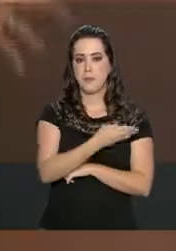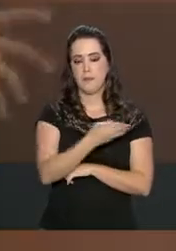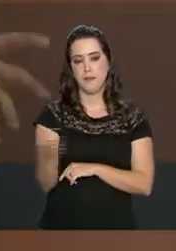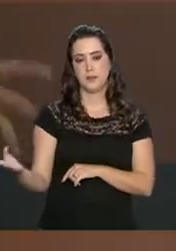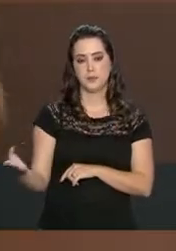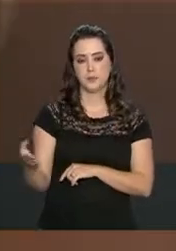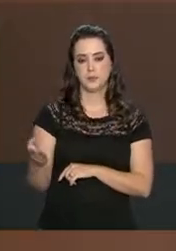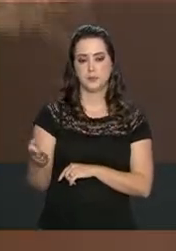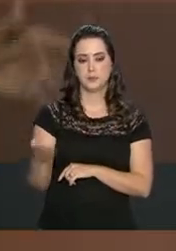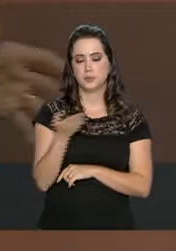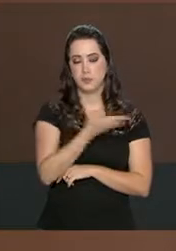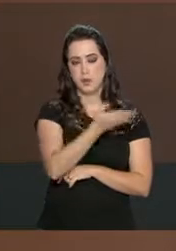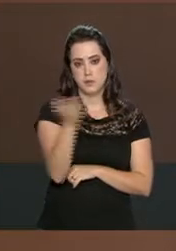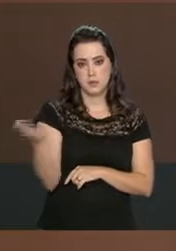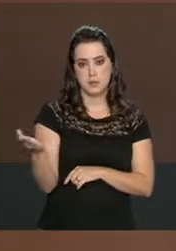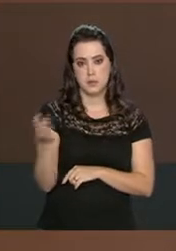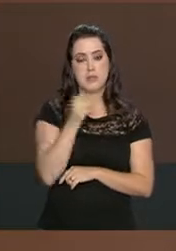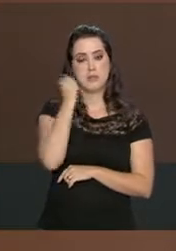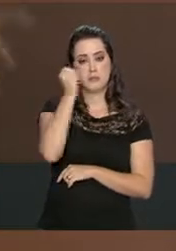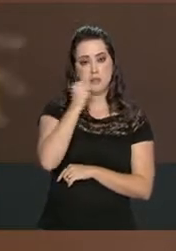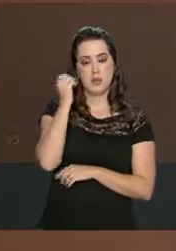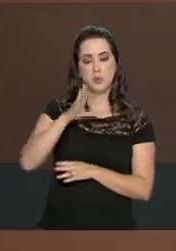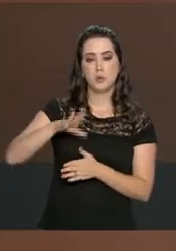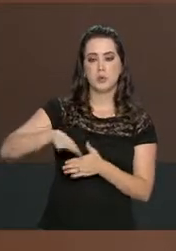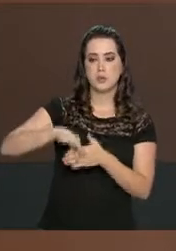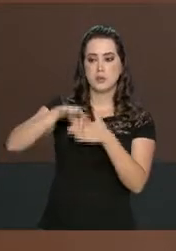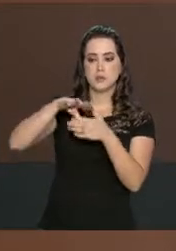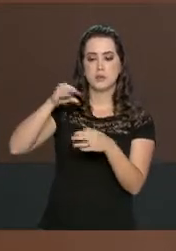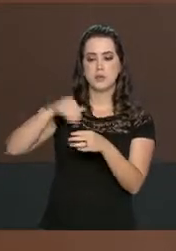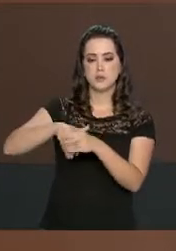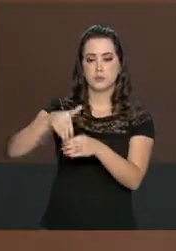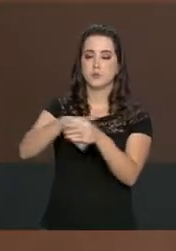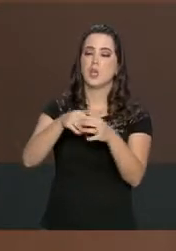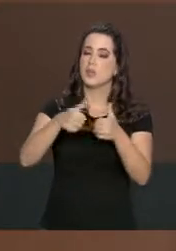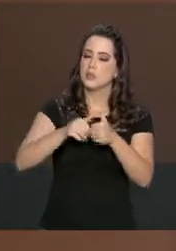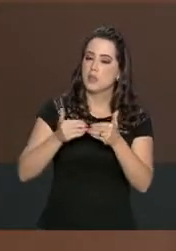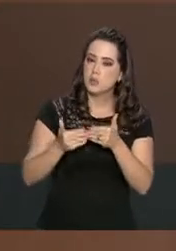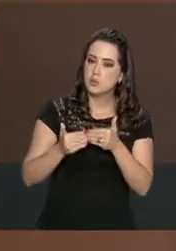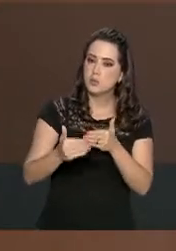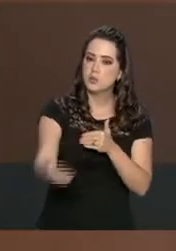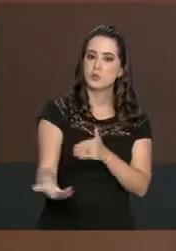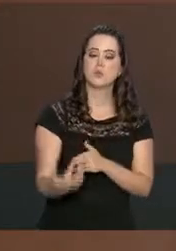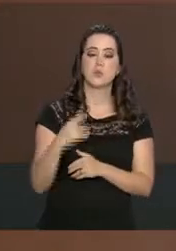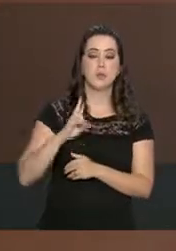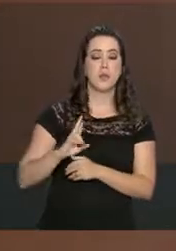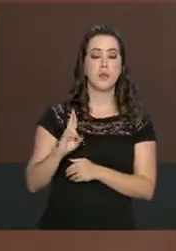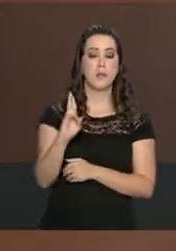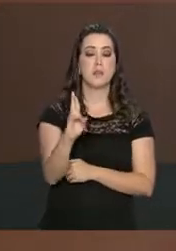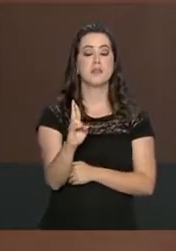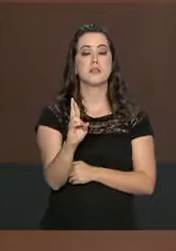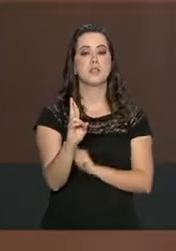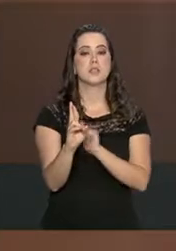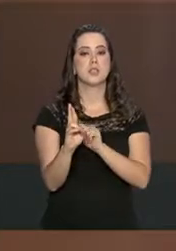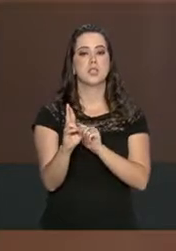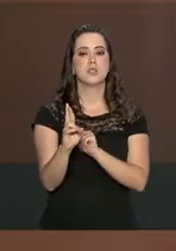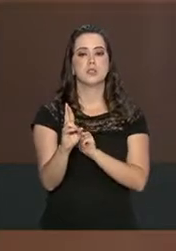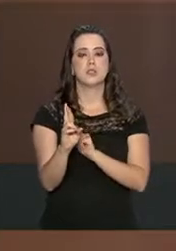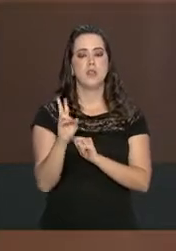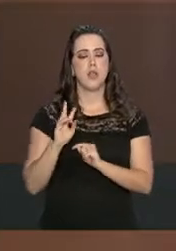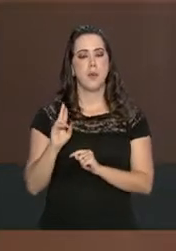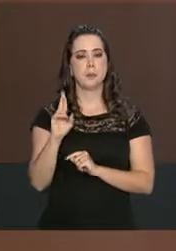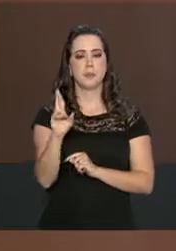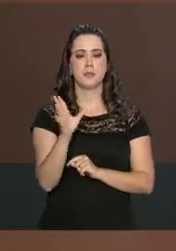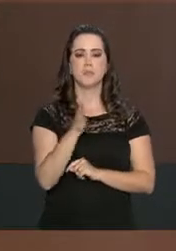senhores e senhores senadores eleitos, deputados eleitos, estarão lá representando com muita, digamos assim, com